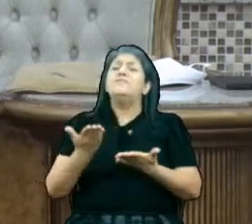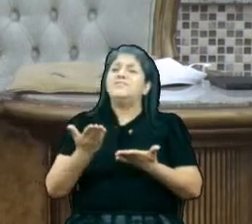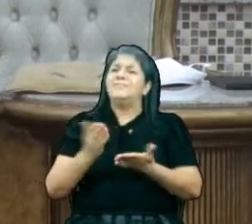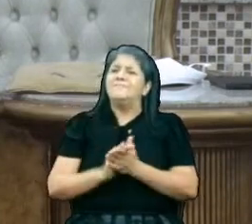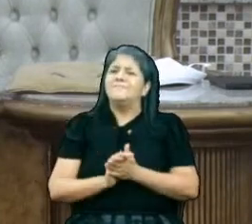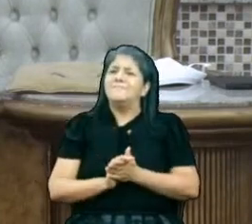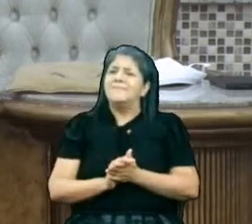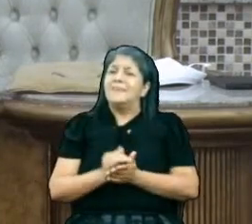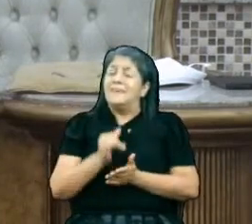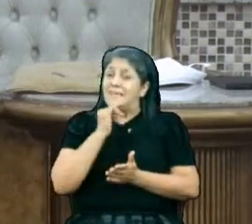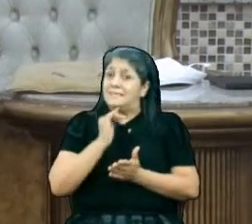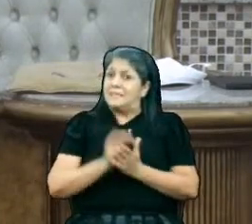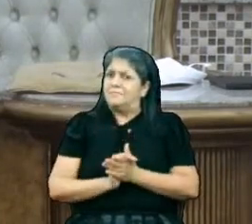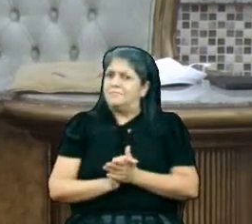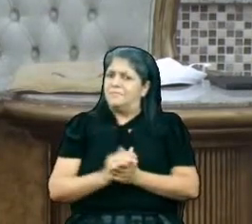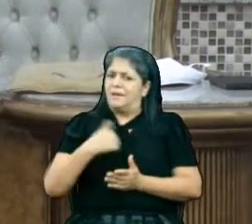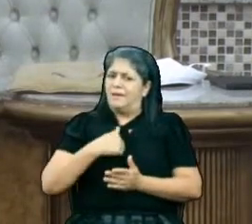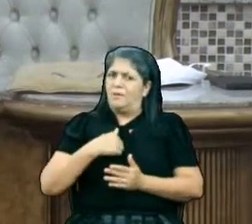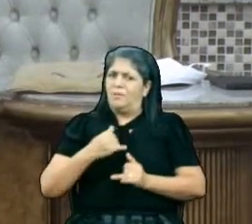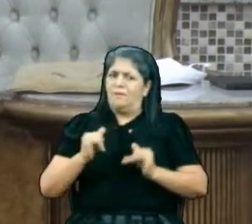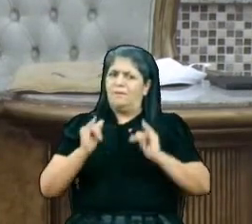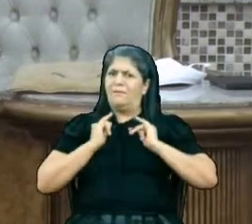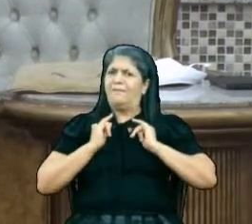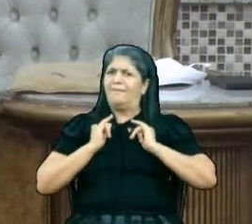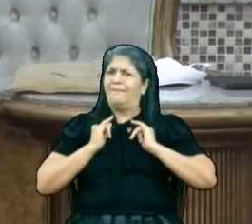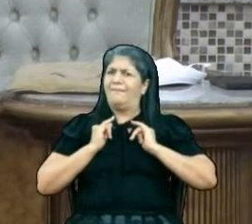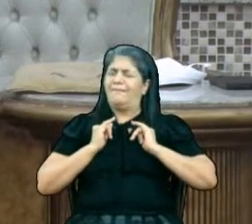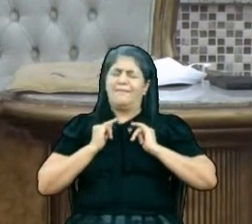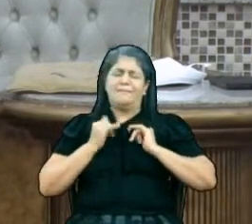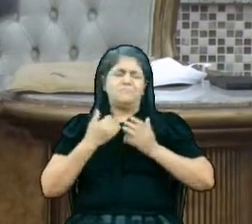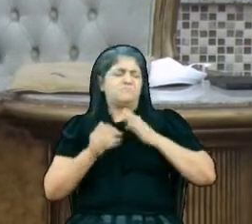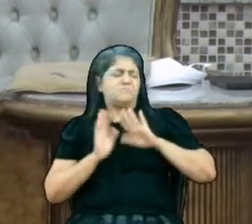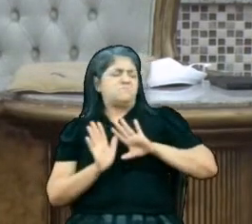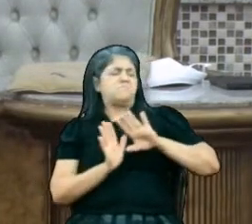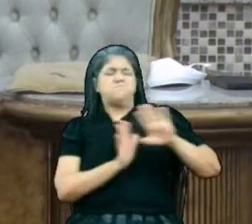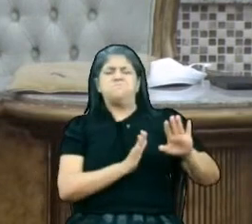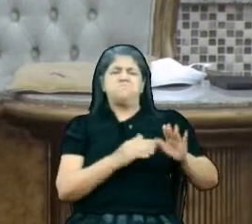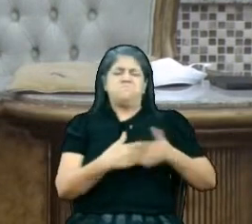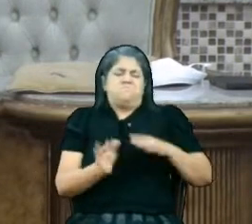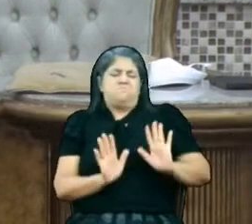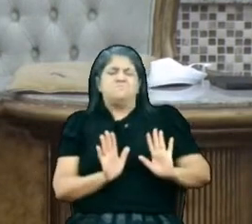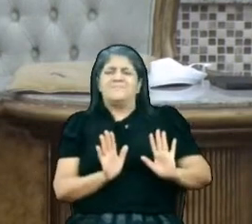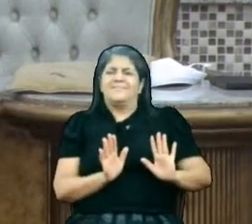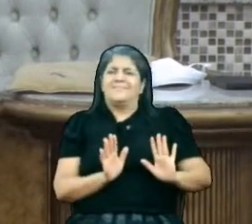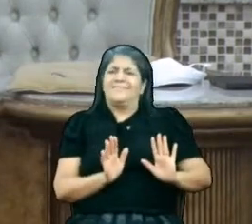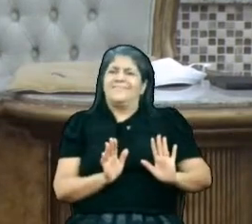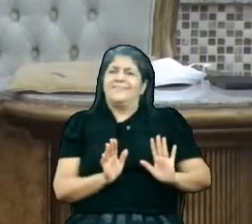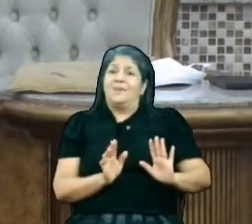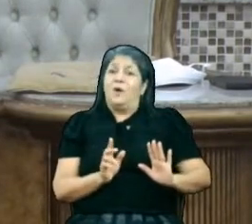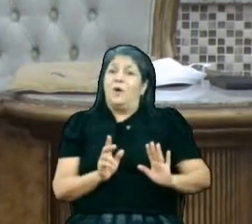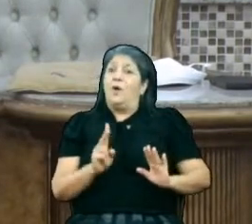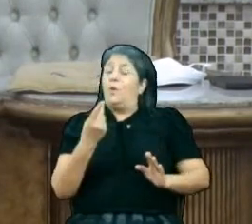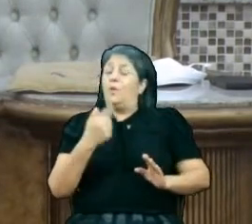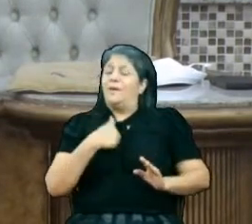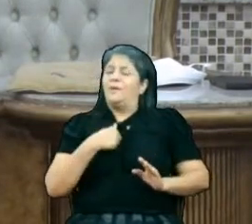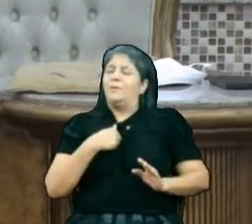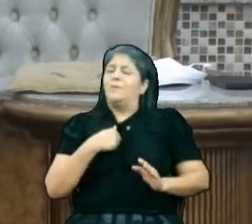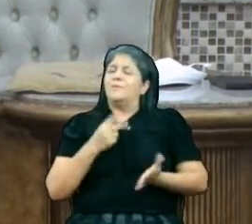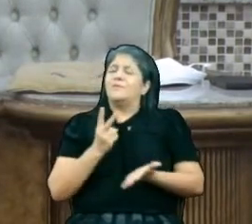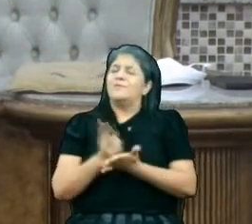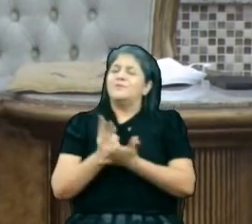será que eu sou o mesmo crítico de dez anos atrás de 15 anos de 20 anos atrás eu sou o mesmo crente